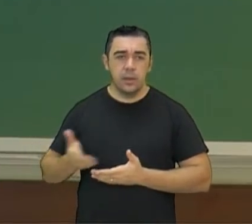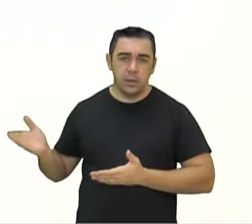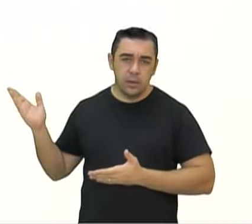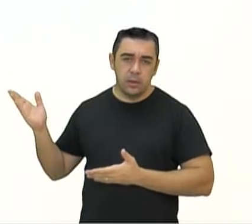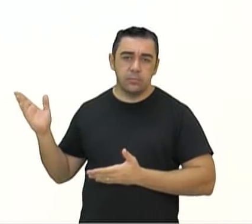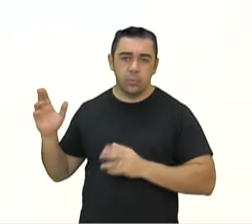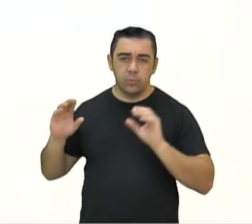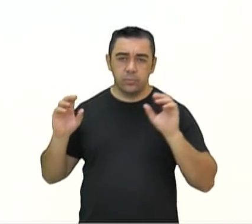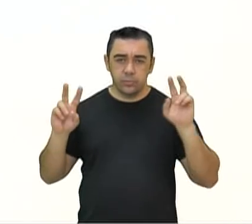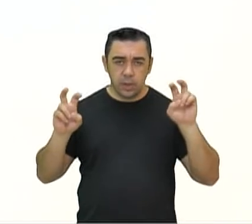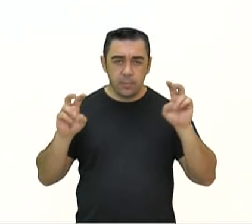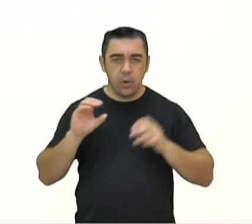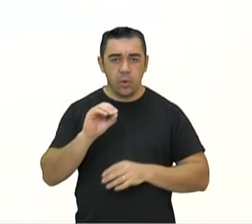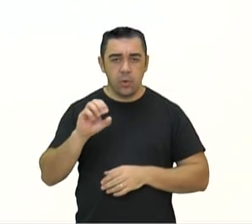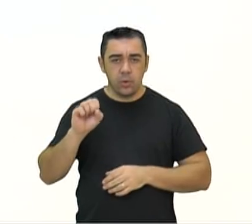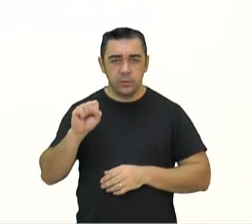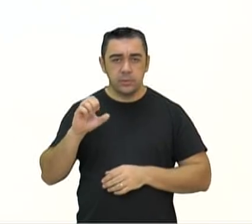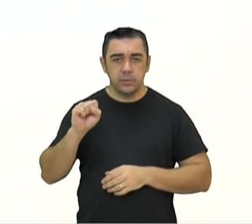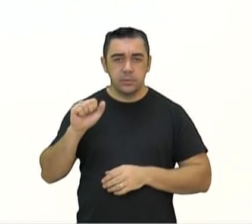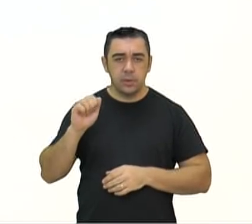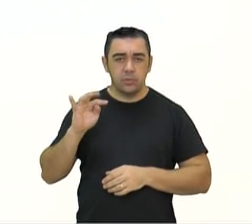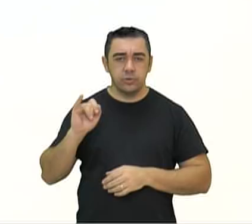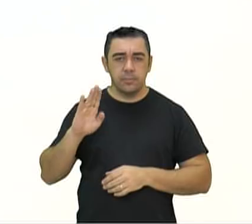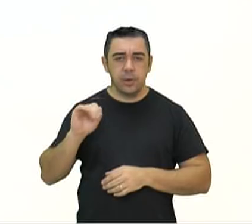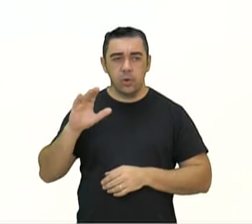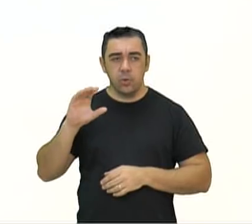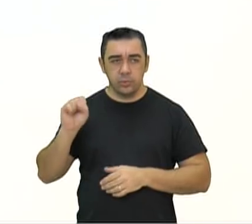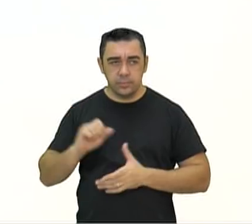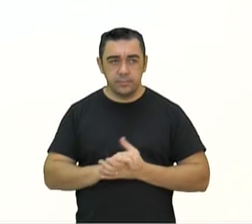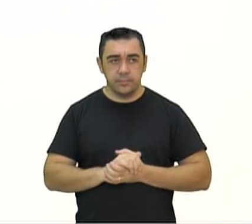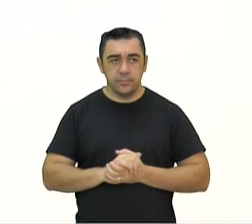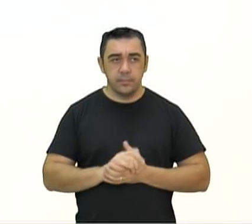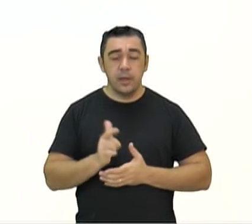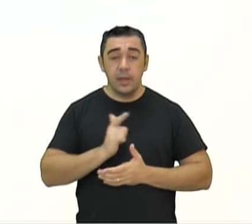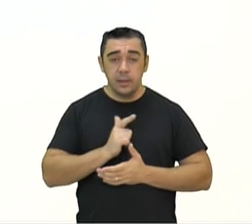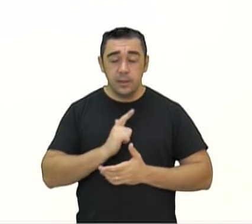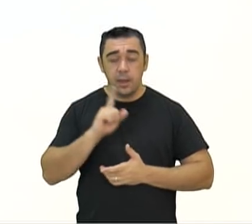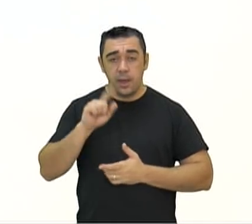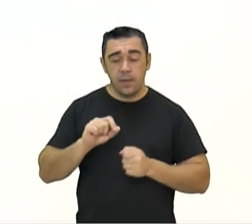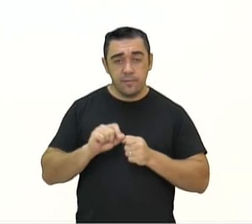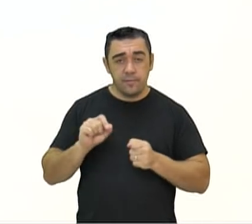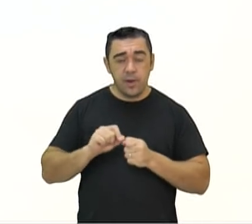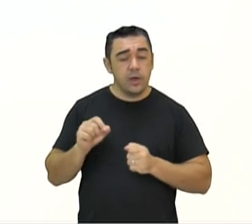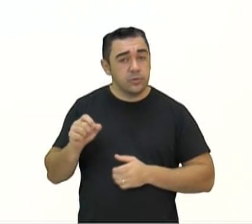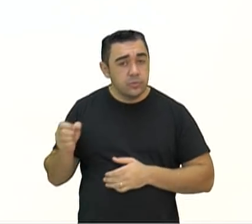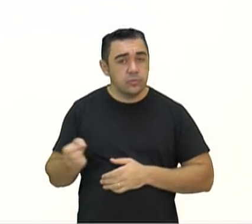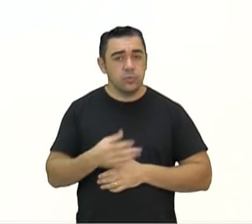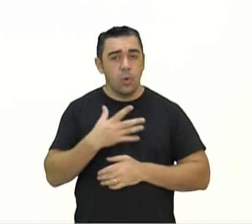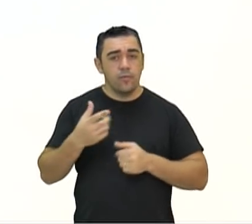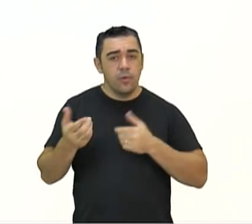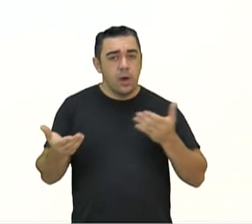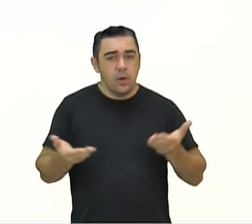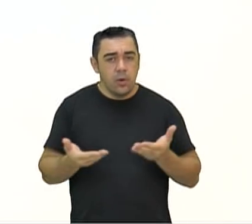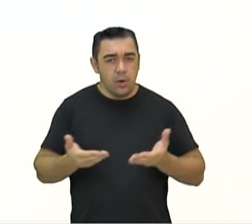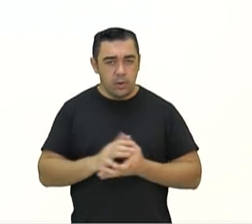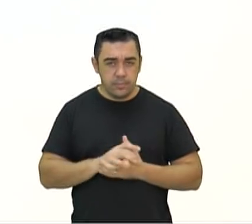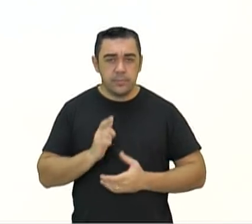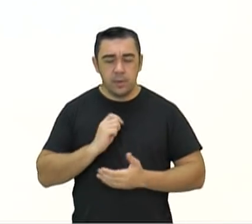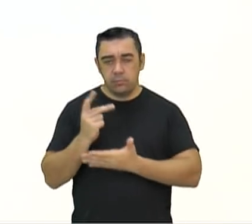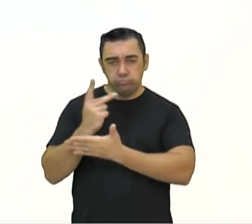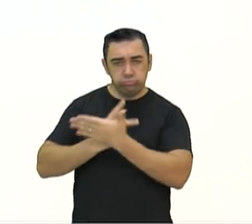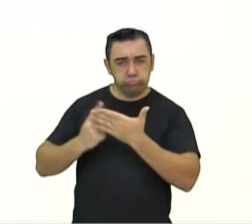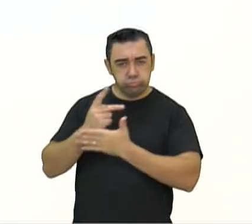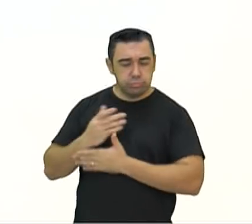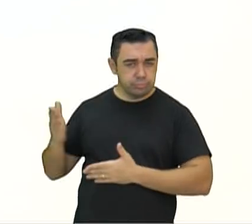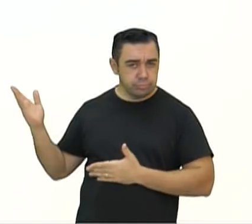Saltimbancos. Editora Autêntica reedita o espetáculo musical de Chico Buarque de Holanda. né? Então tem aqui as ilustrações,